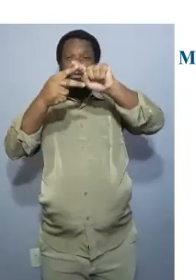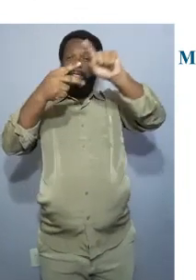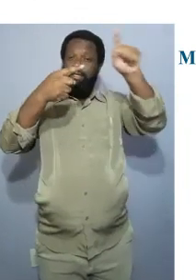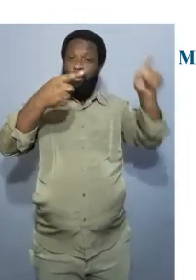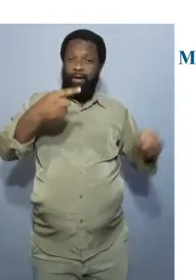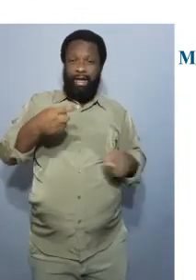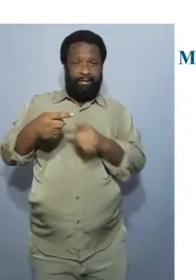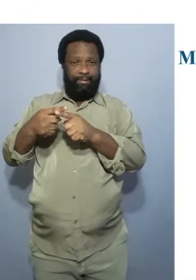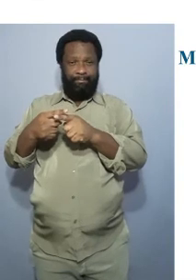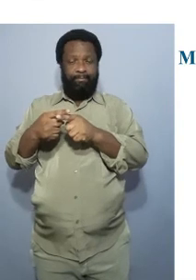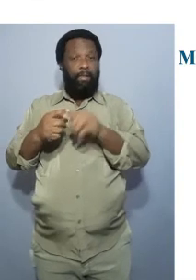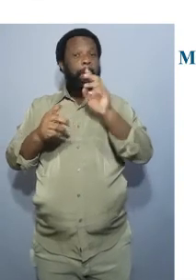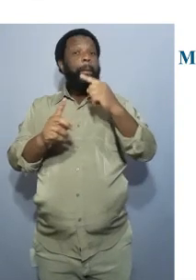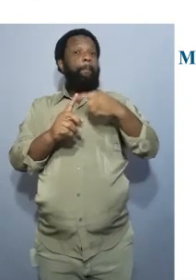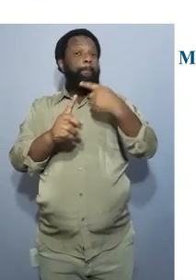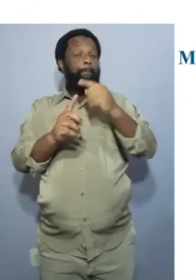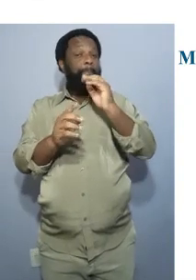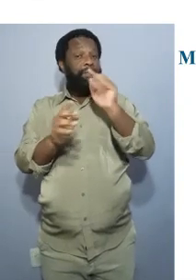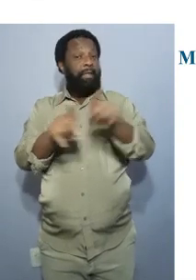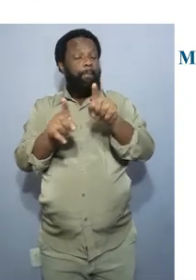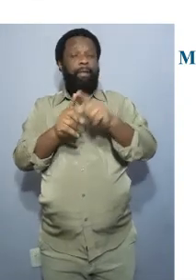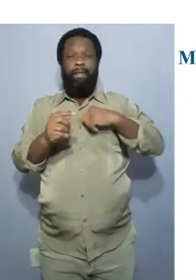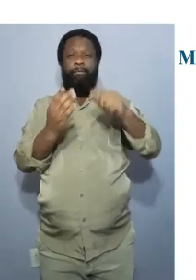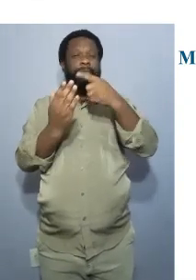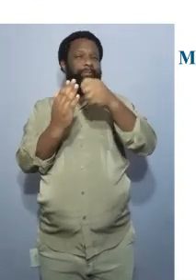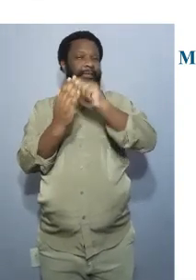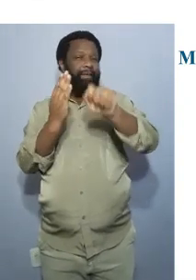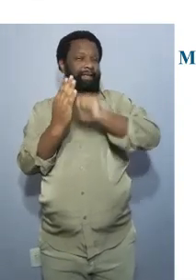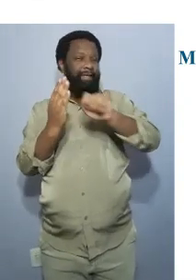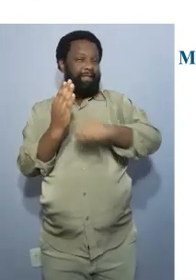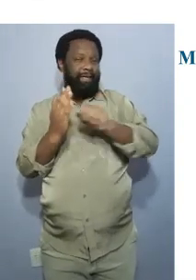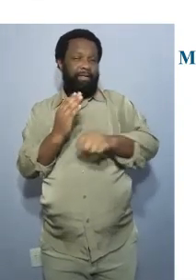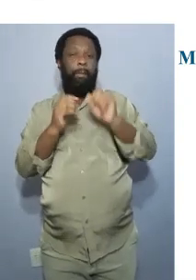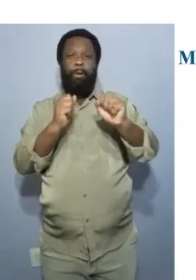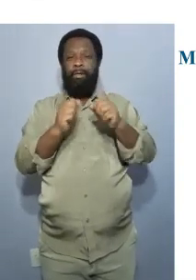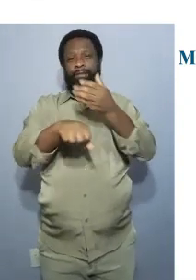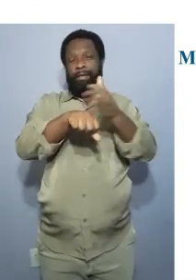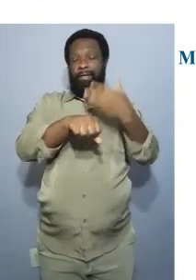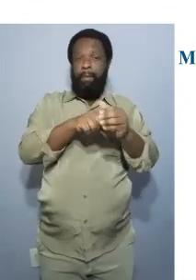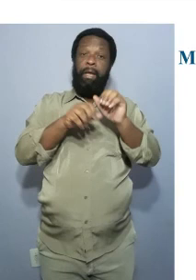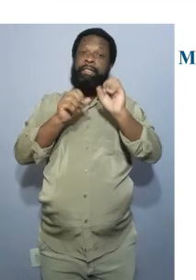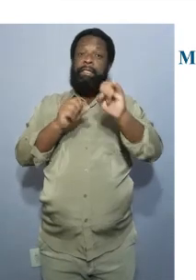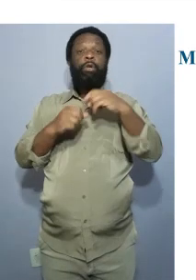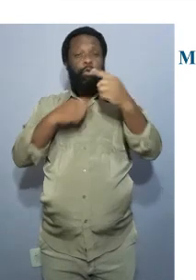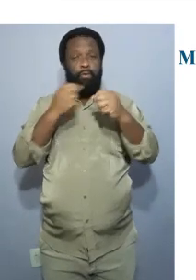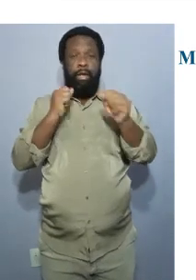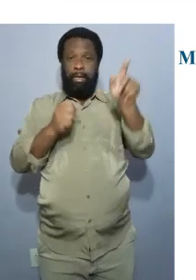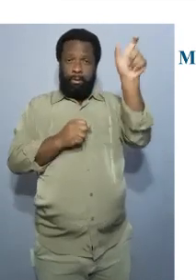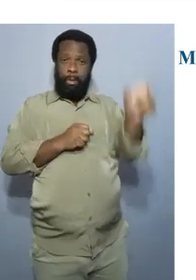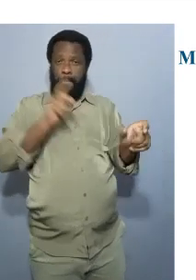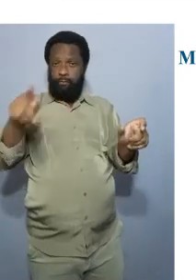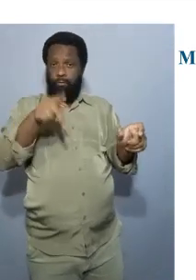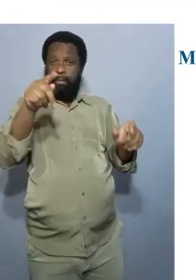naquele movimento, ok? Mais uns exercícios aqui para vocês praticarem, sempre lembrando que podem consultar a mim ou o professor